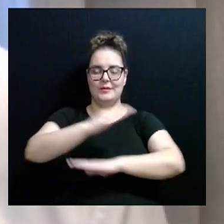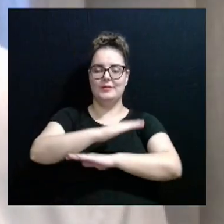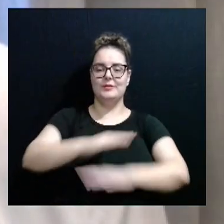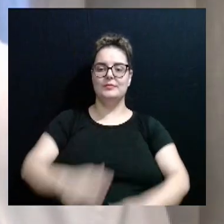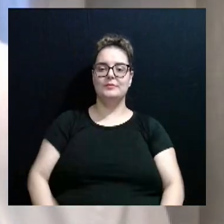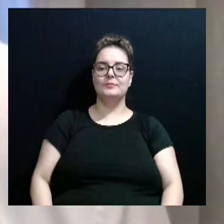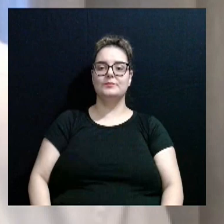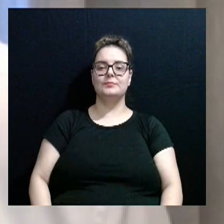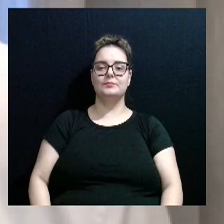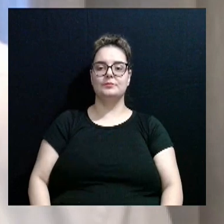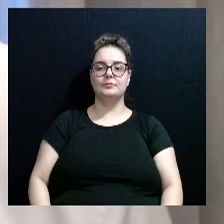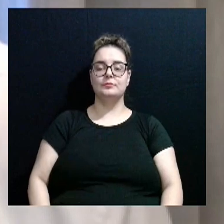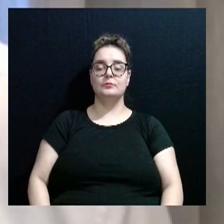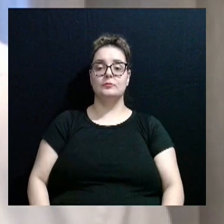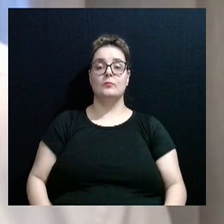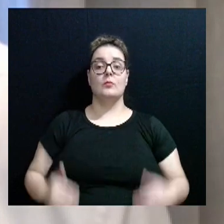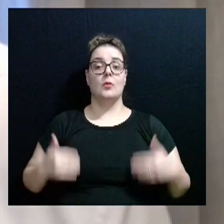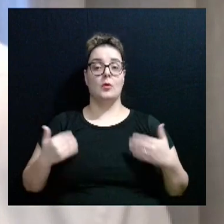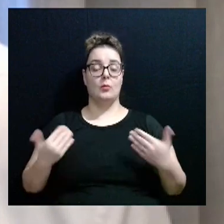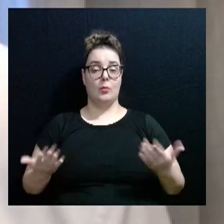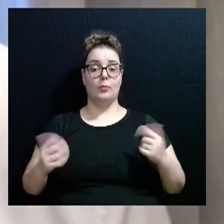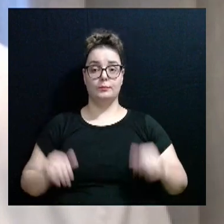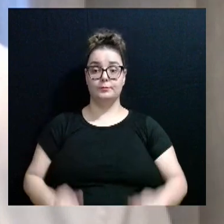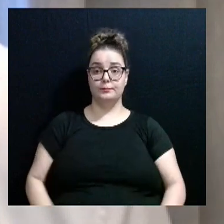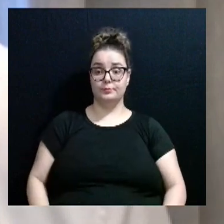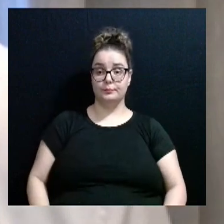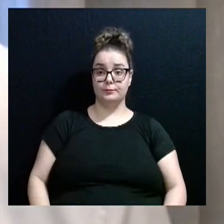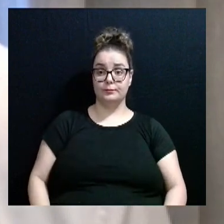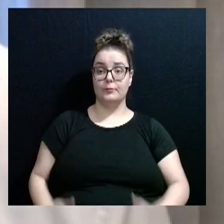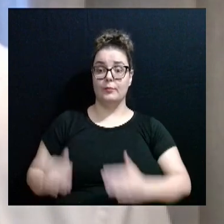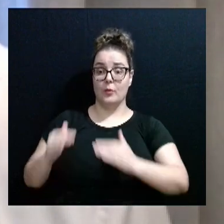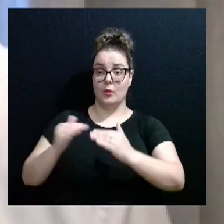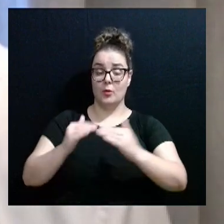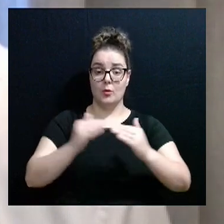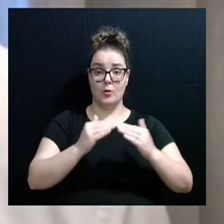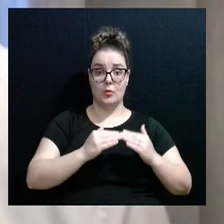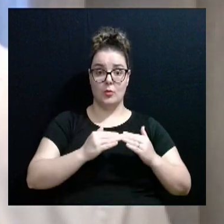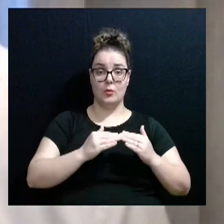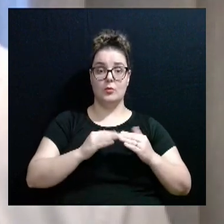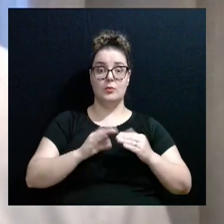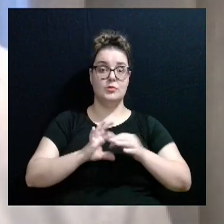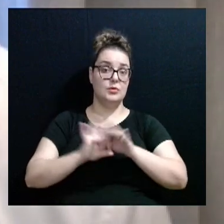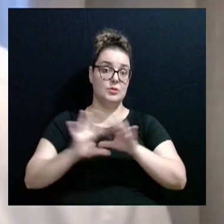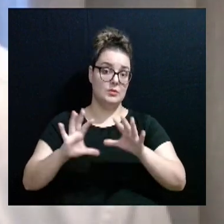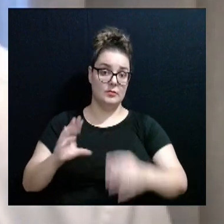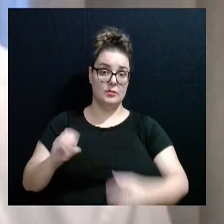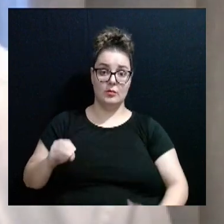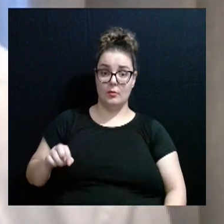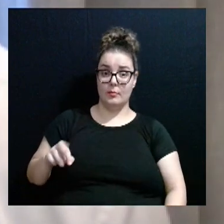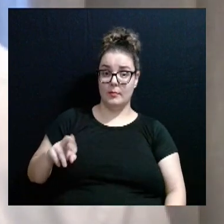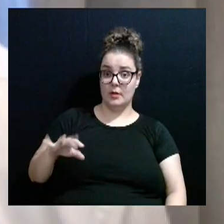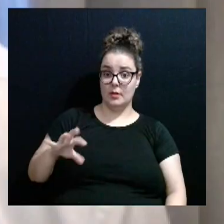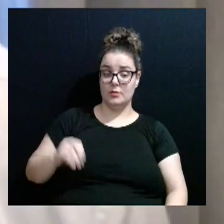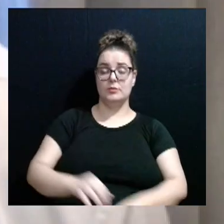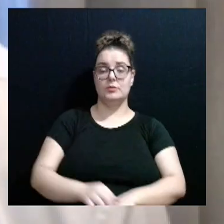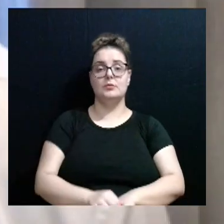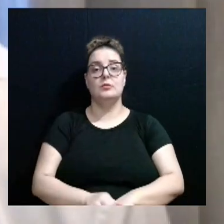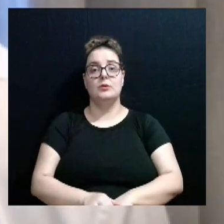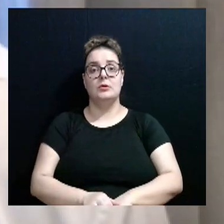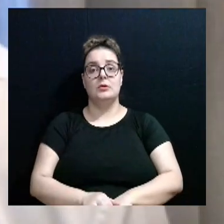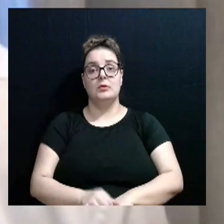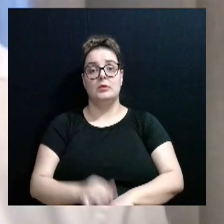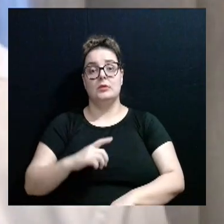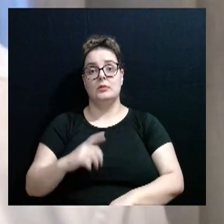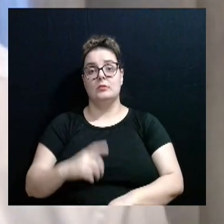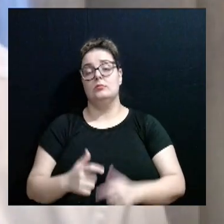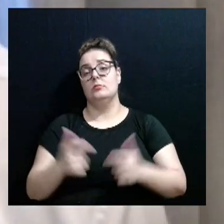Bom, os acordos de comércio internacional, de livre comércio, eles têm como um primeiro grande resultado o que você